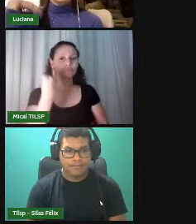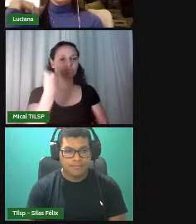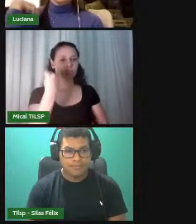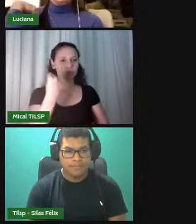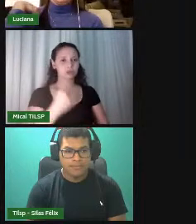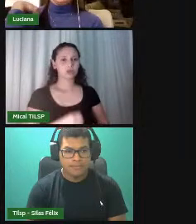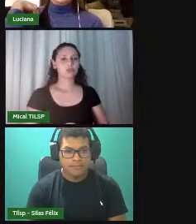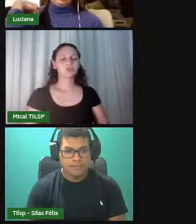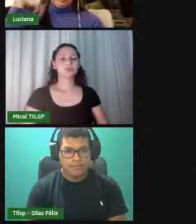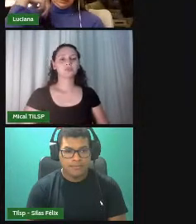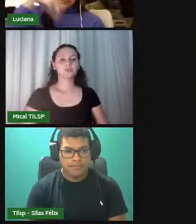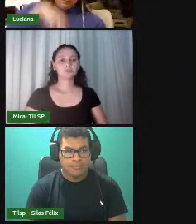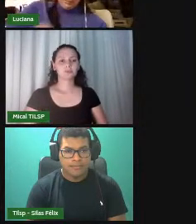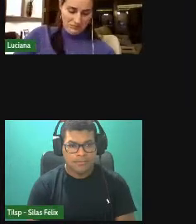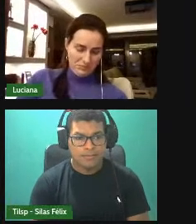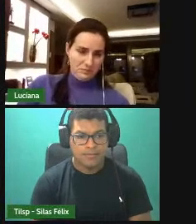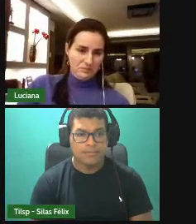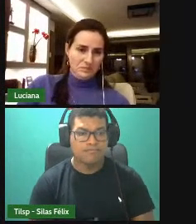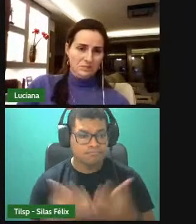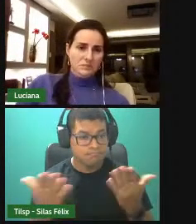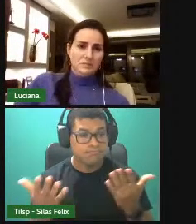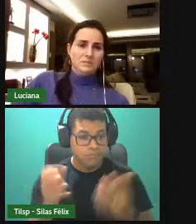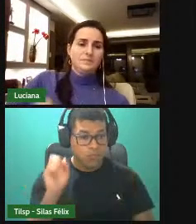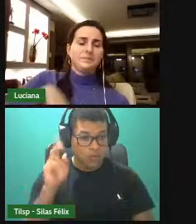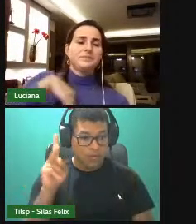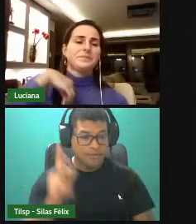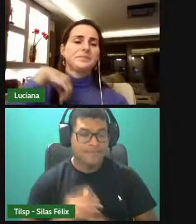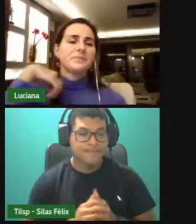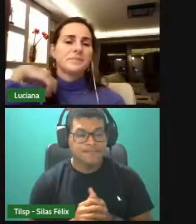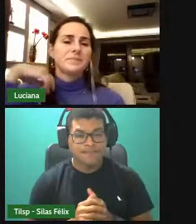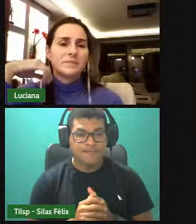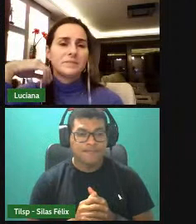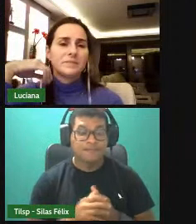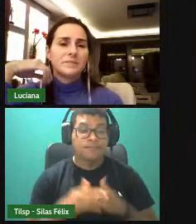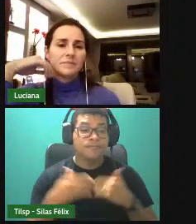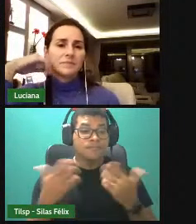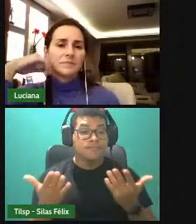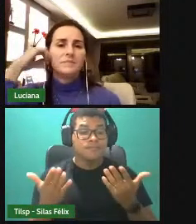Até mesmo por questões legais, ok? Então, aí,